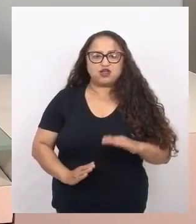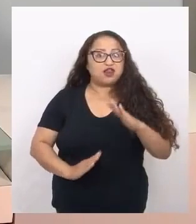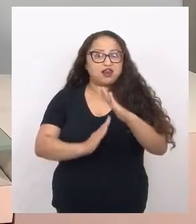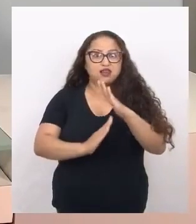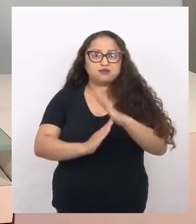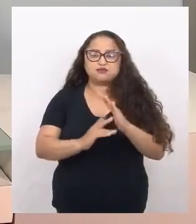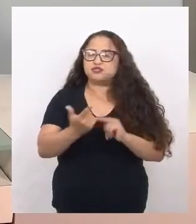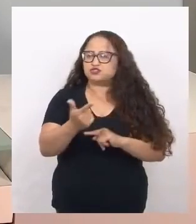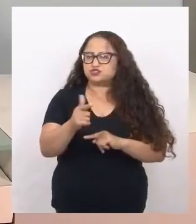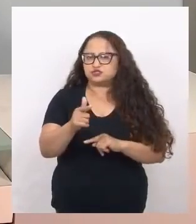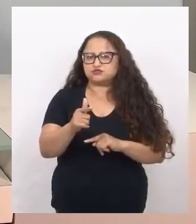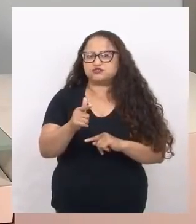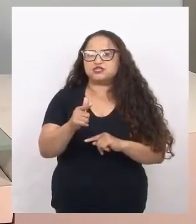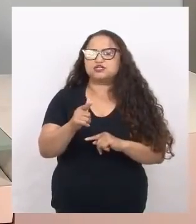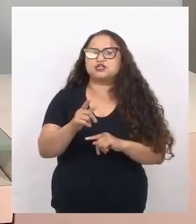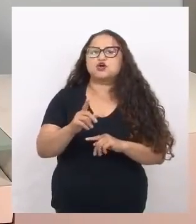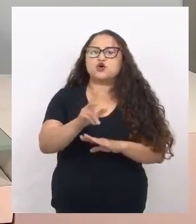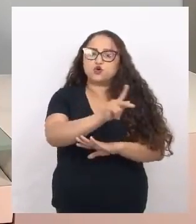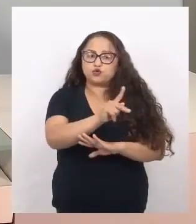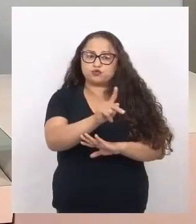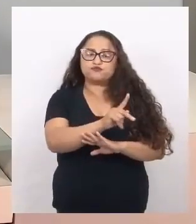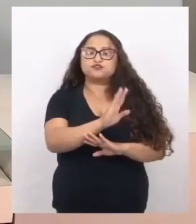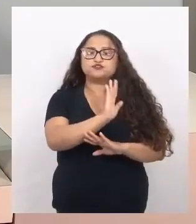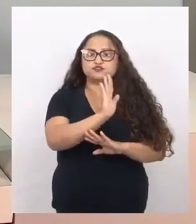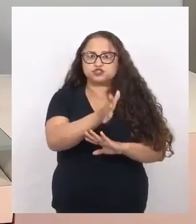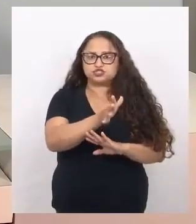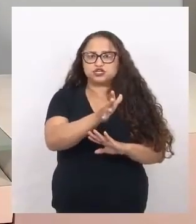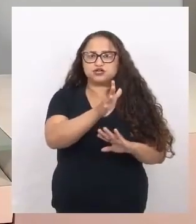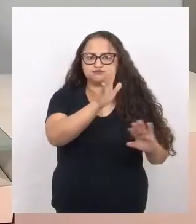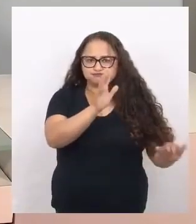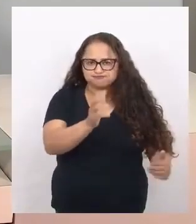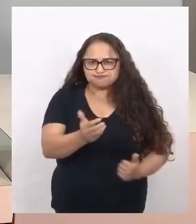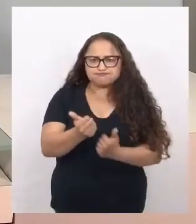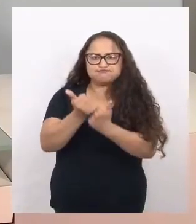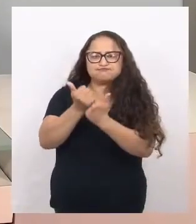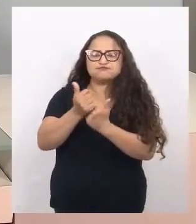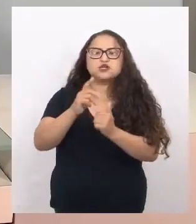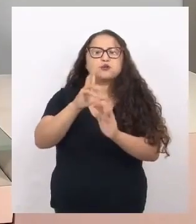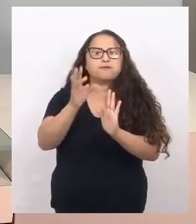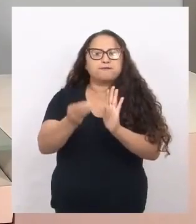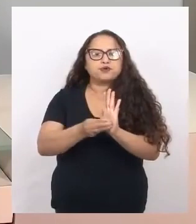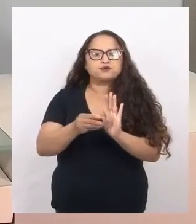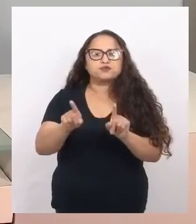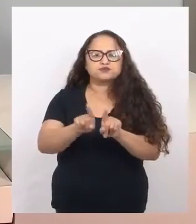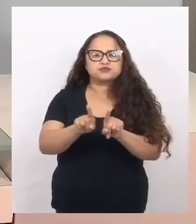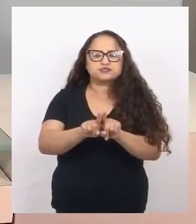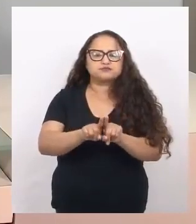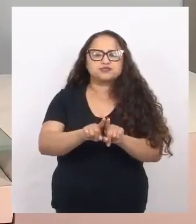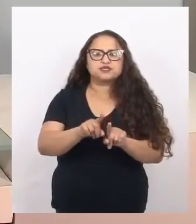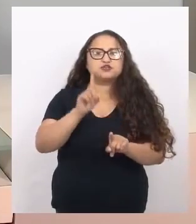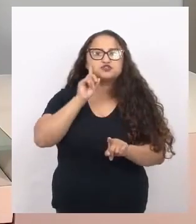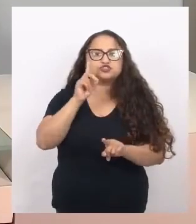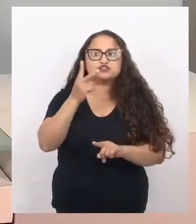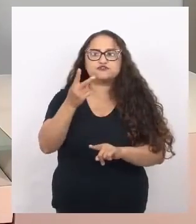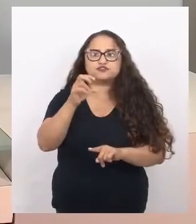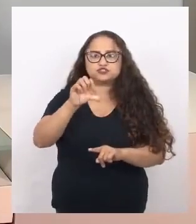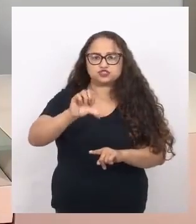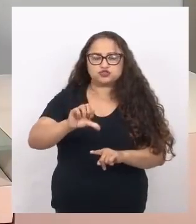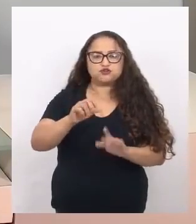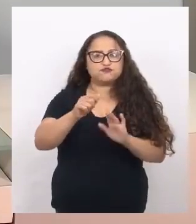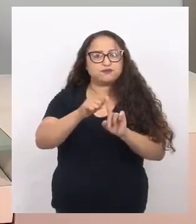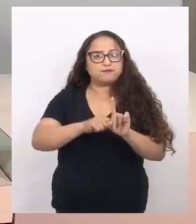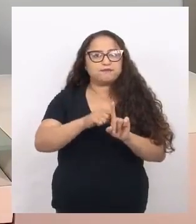docente contratado ser reconduzido em Proatec, nem para ter Proatec atribuído agora no dia 29 do 11. Eles